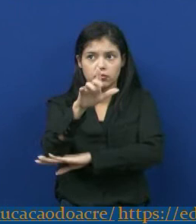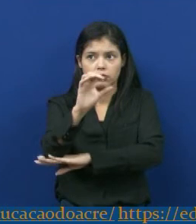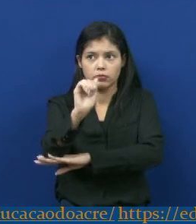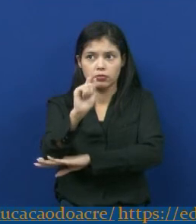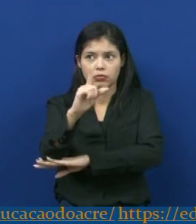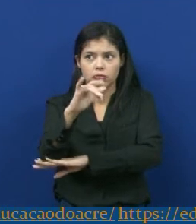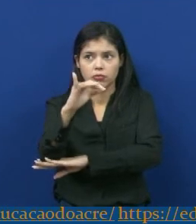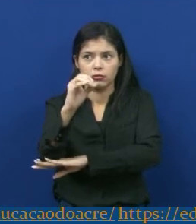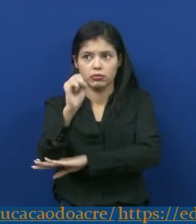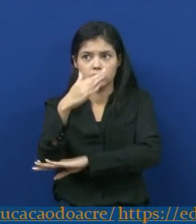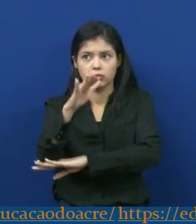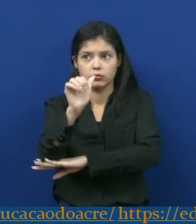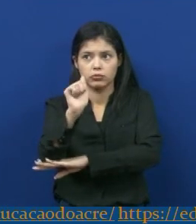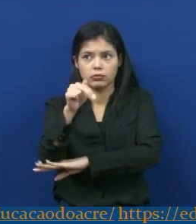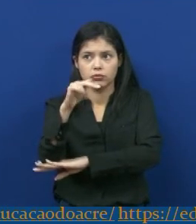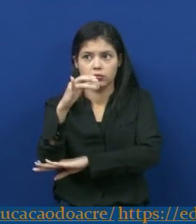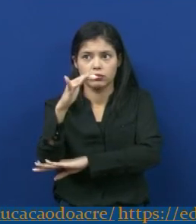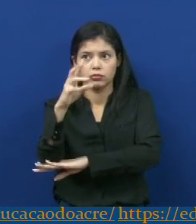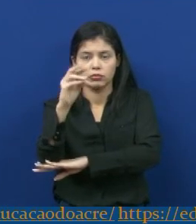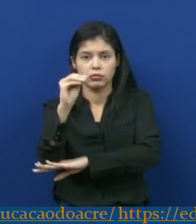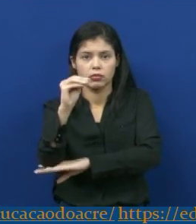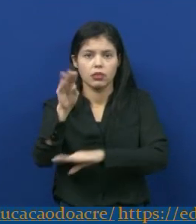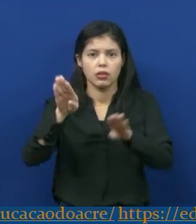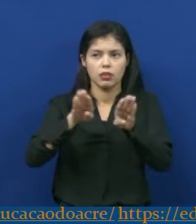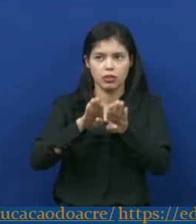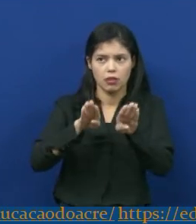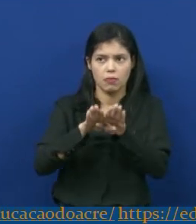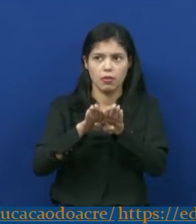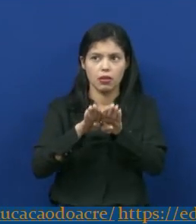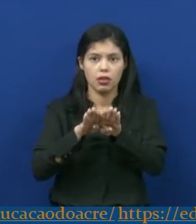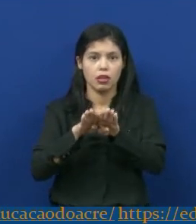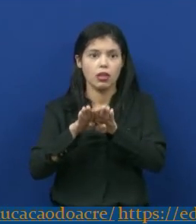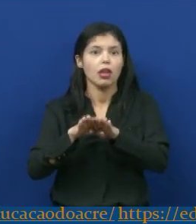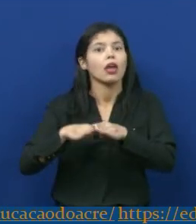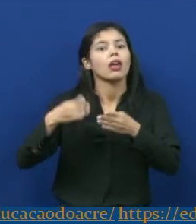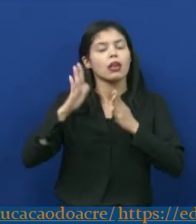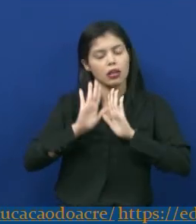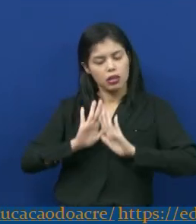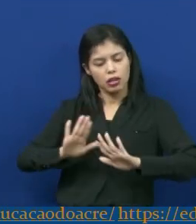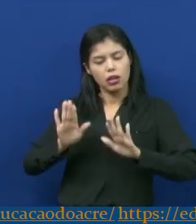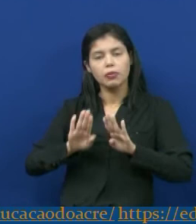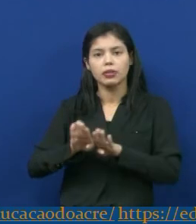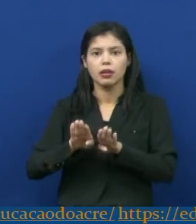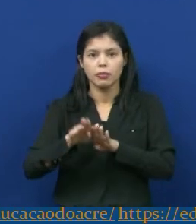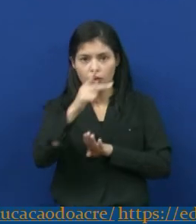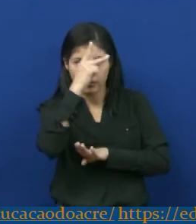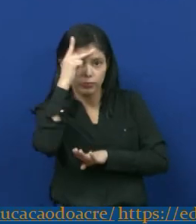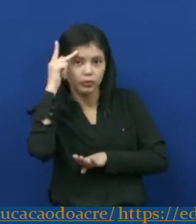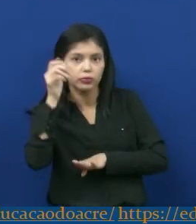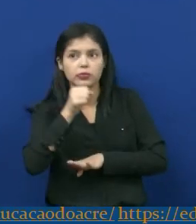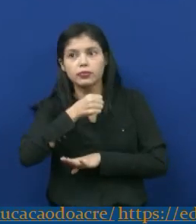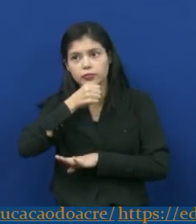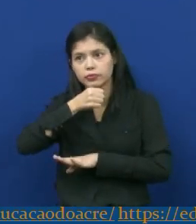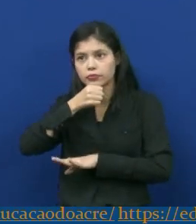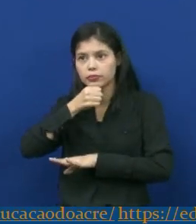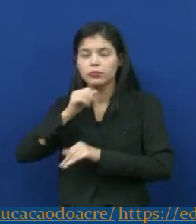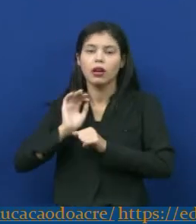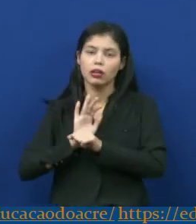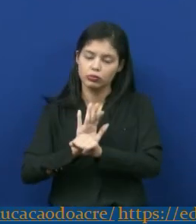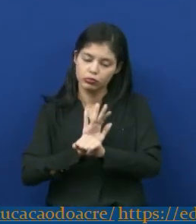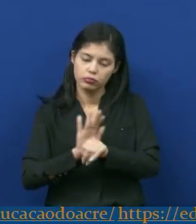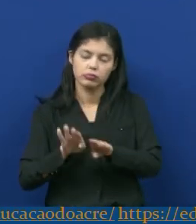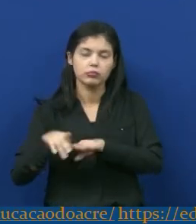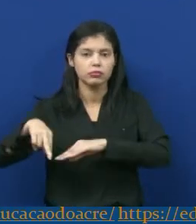certo? Utilizando hay que e hay que ser gentil com la gente, certo? Utilizando também a mesma perífrase.